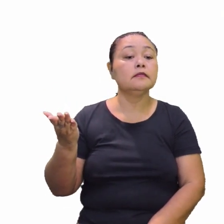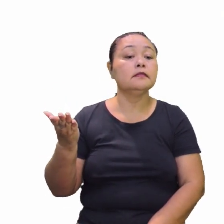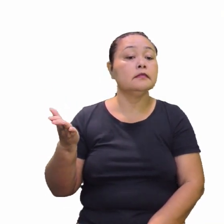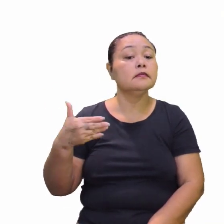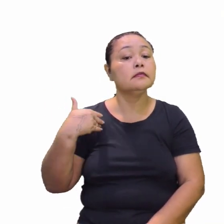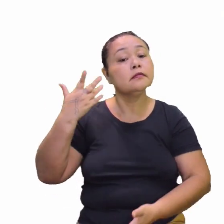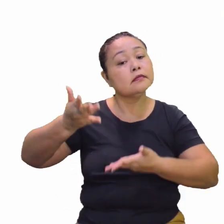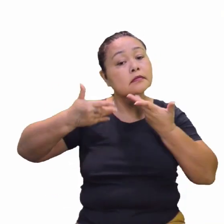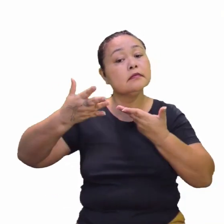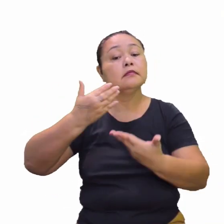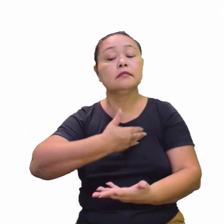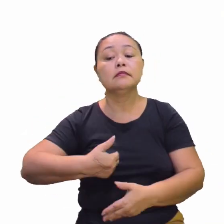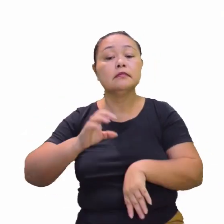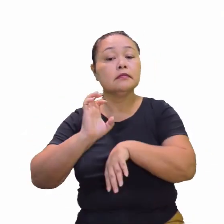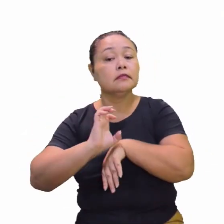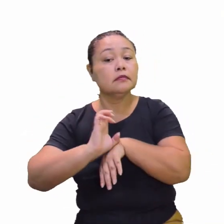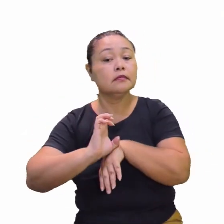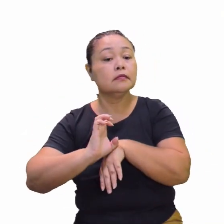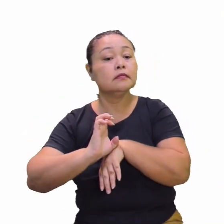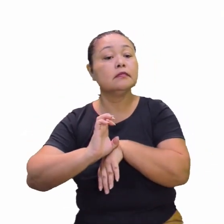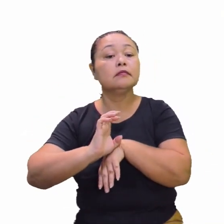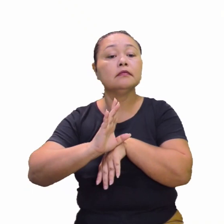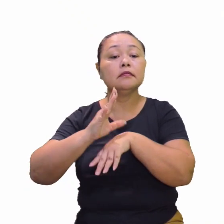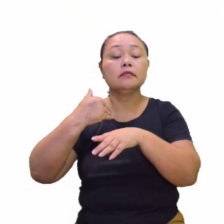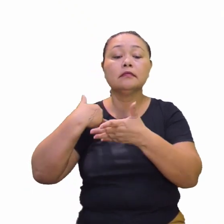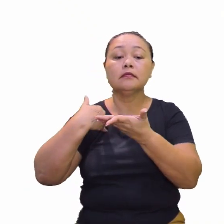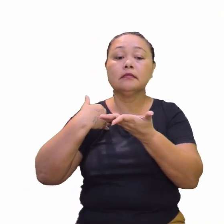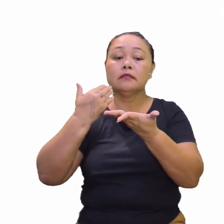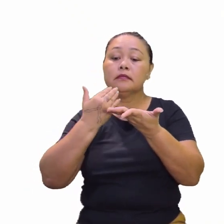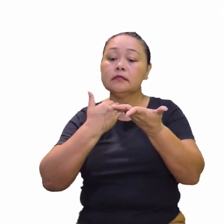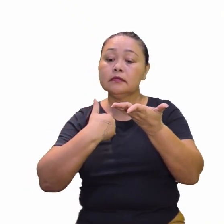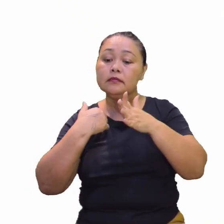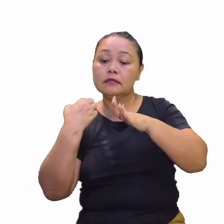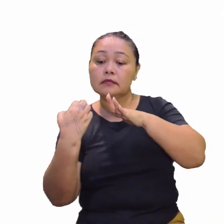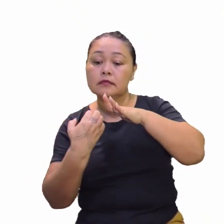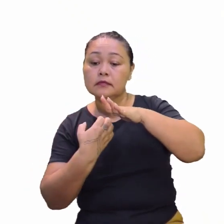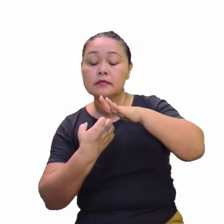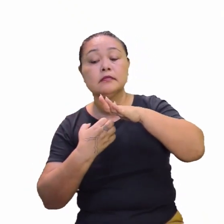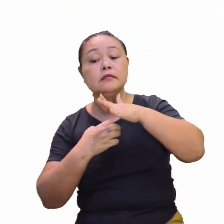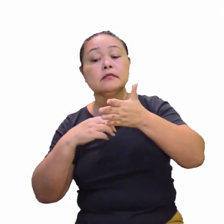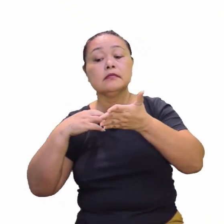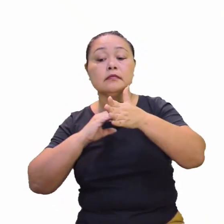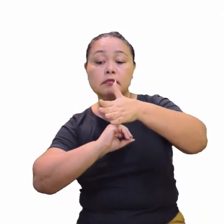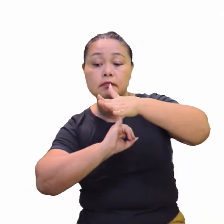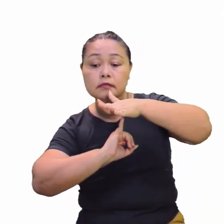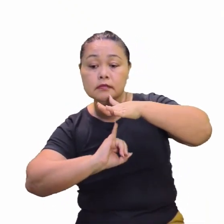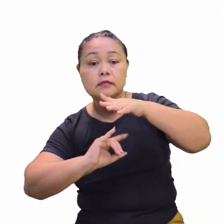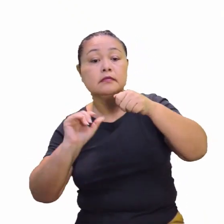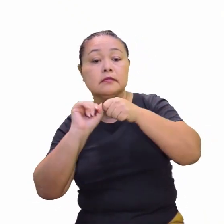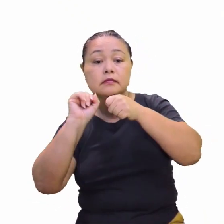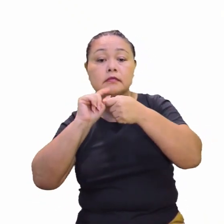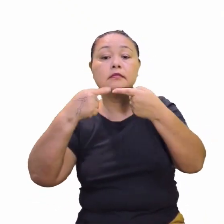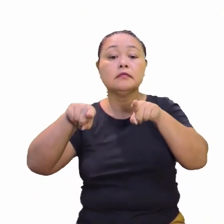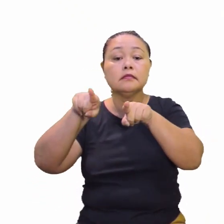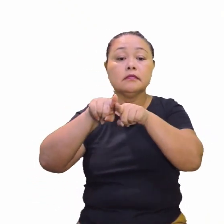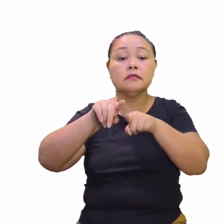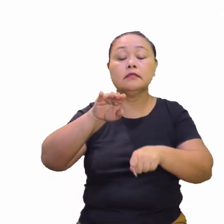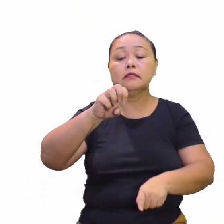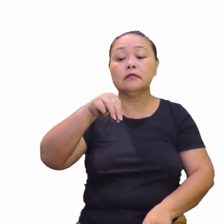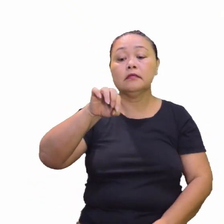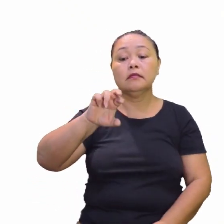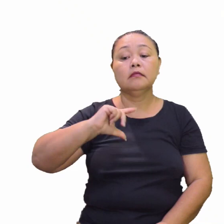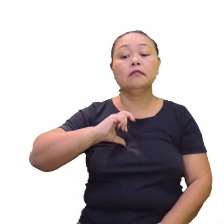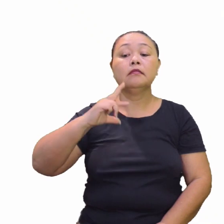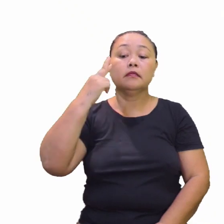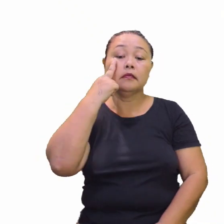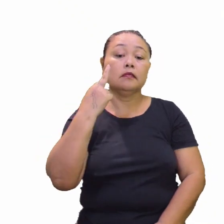Exatamente. Com o incentivo do governo de Rondônia, por meio da entidade autárquica de assistência técnica e extensão rural de Rondônia,